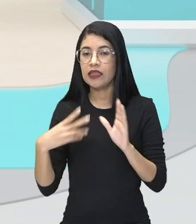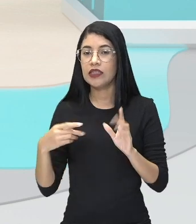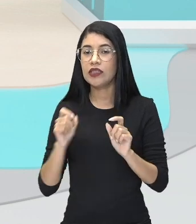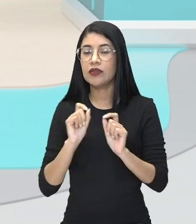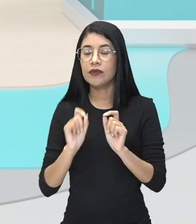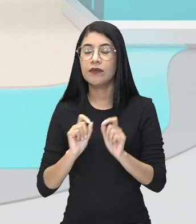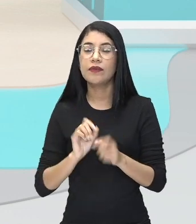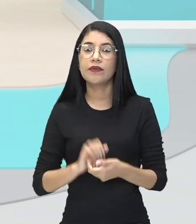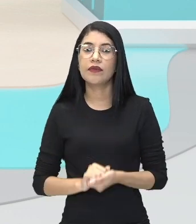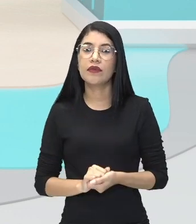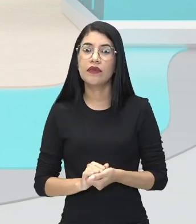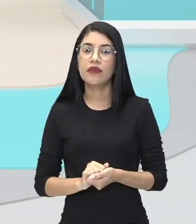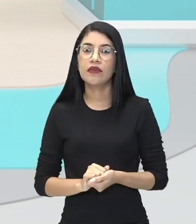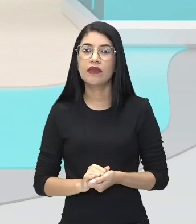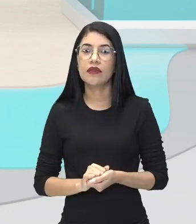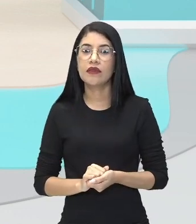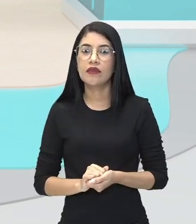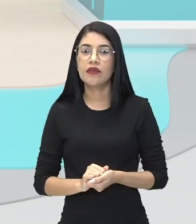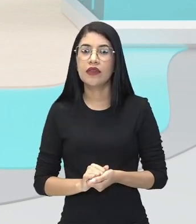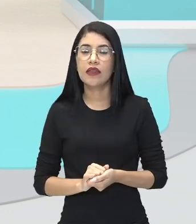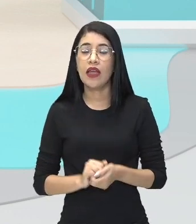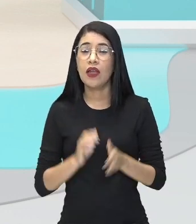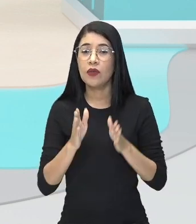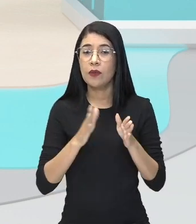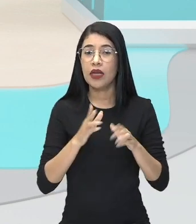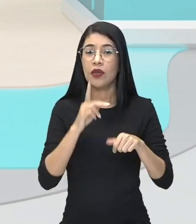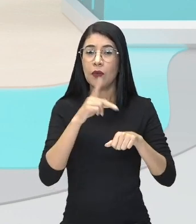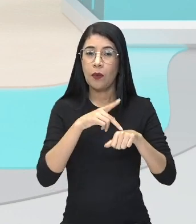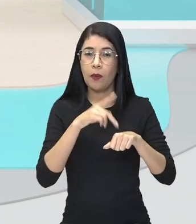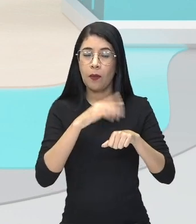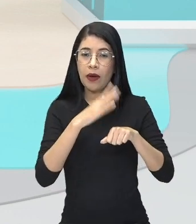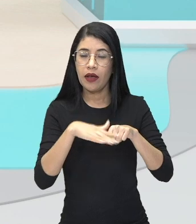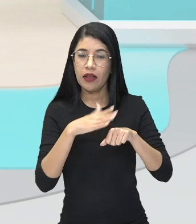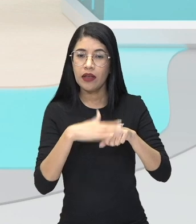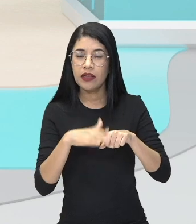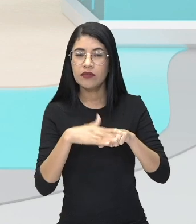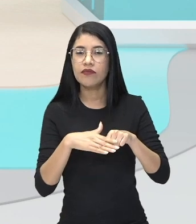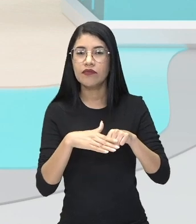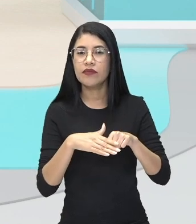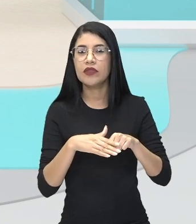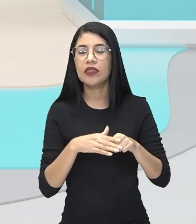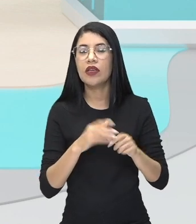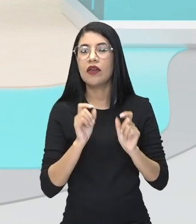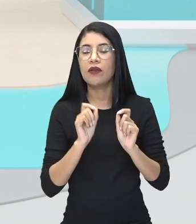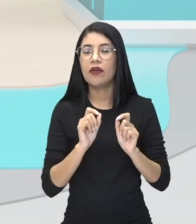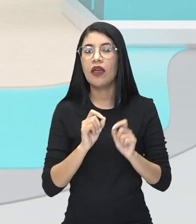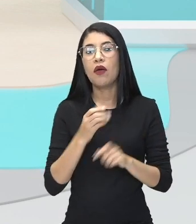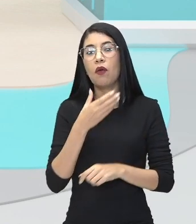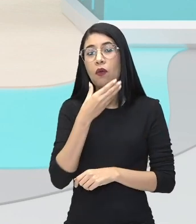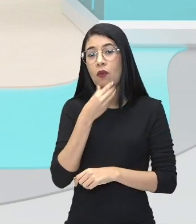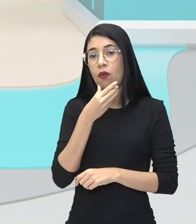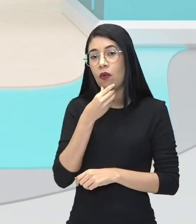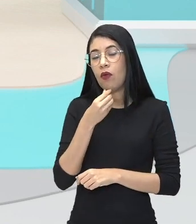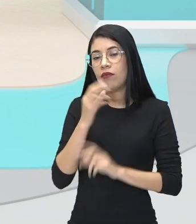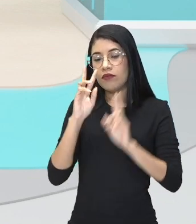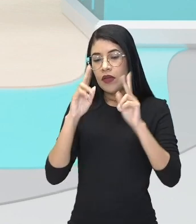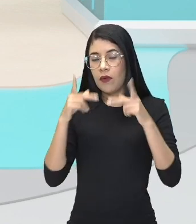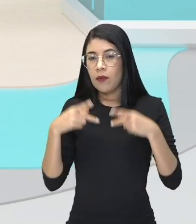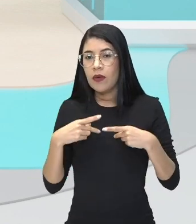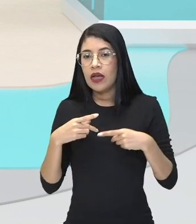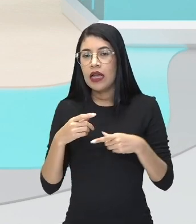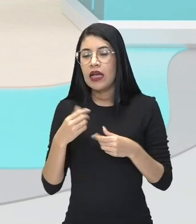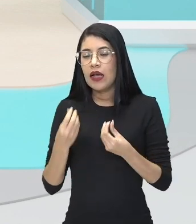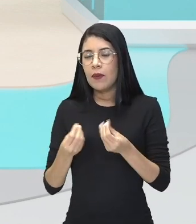Primeiro, lá no Paleolítico, que é o primeiro período que nós vimos, o homem ele tinha uma forma de pintar,